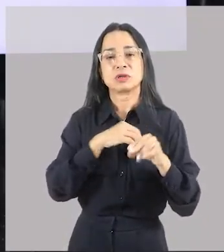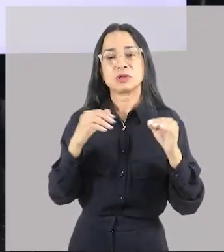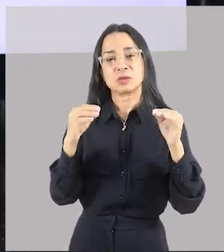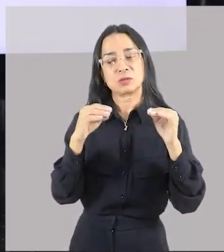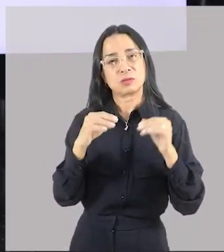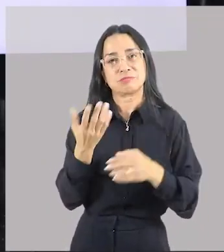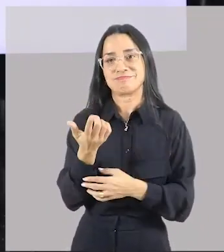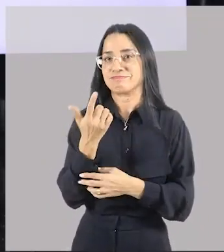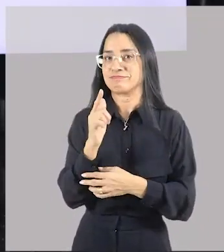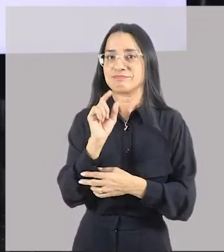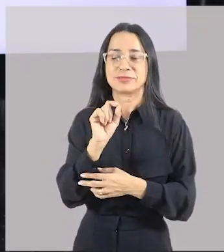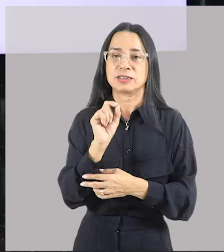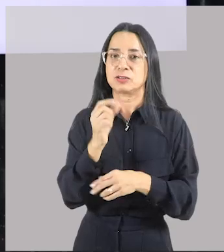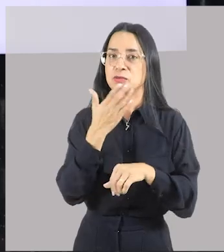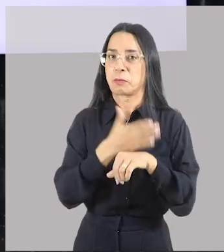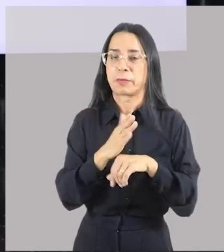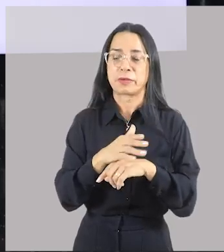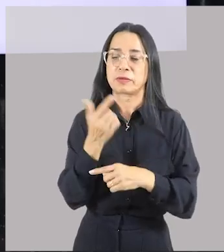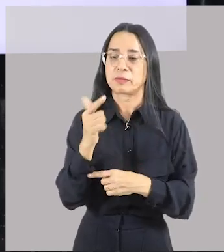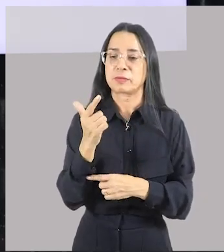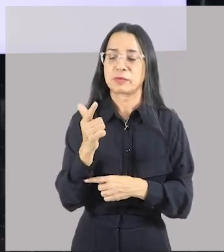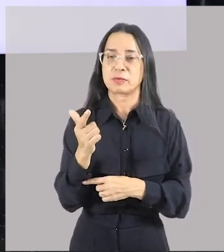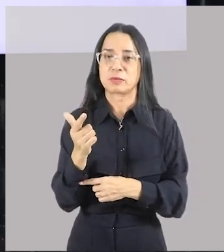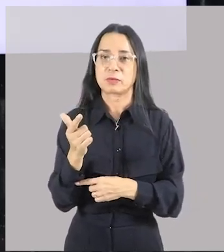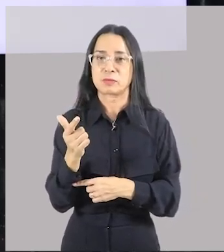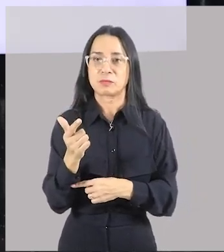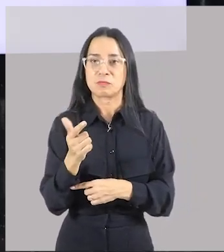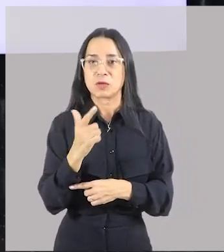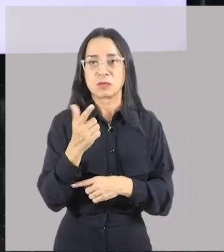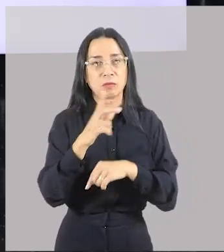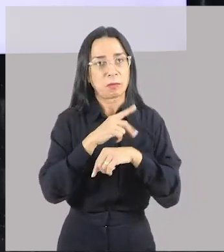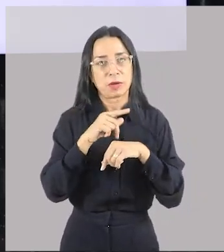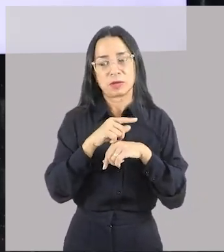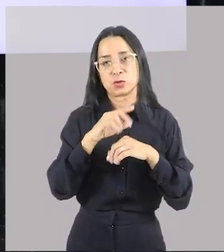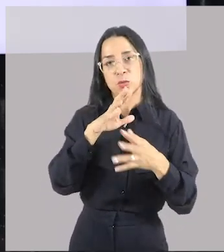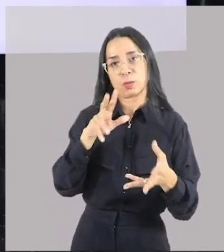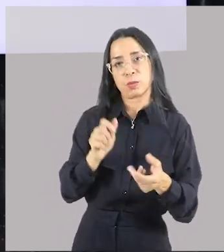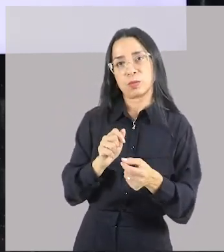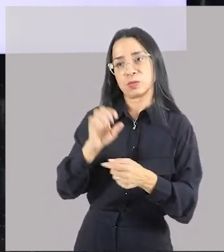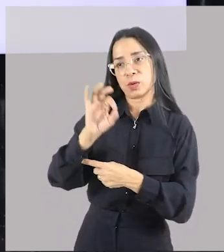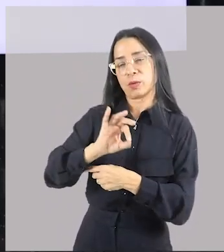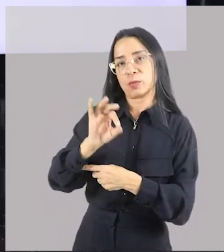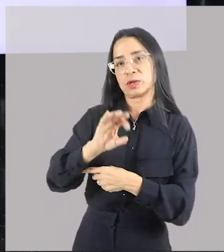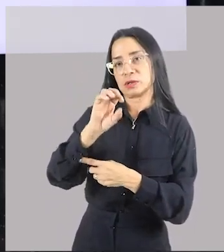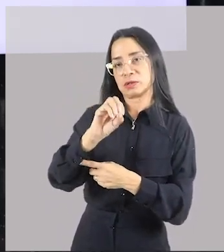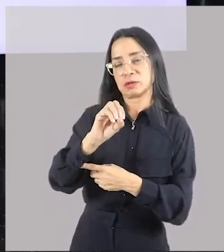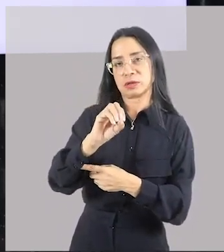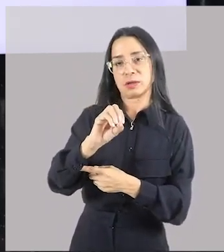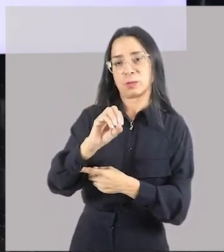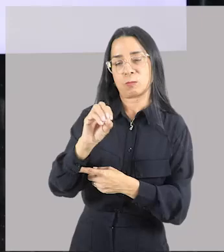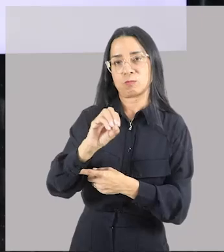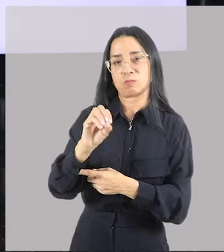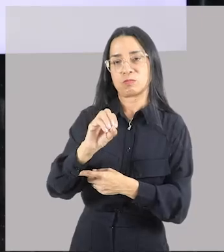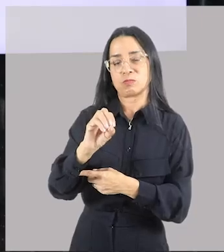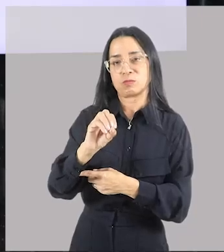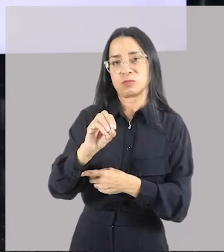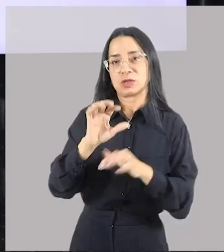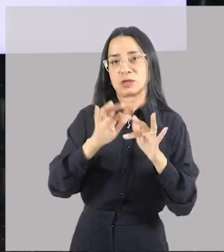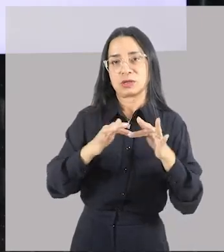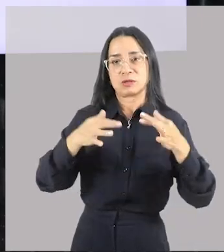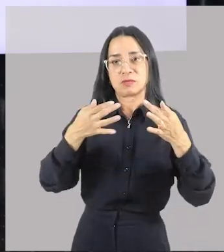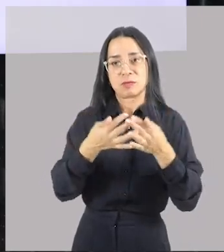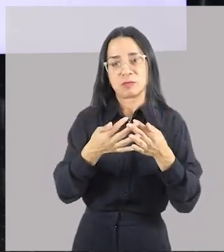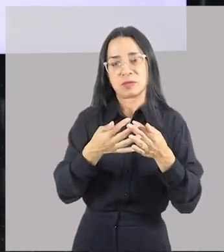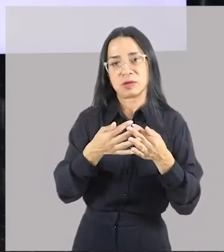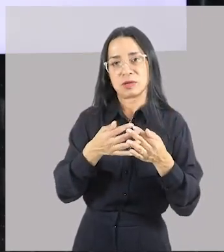Não existe isso. Na prática não tem, tá? Não tem nenhum país do mundo que o índice é 0. Que as famílias ganham